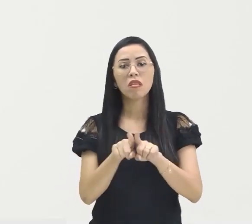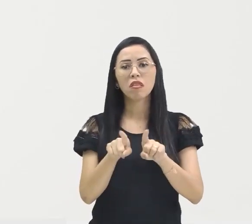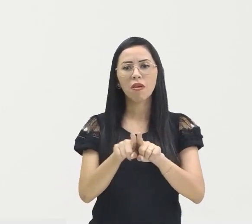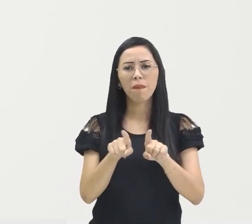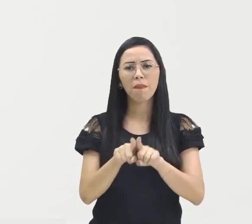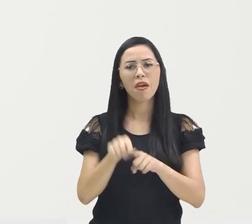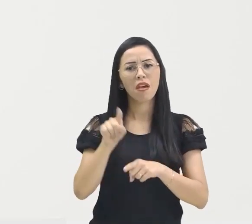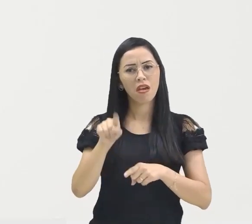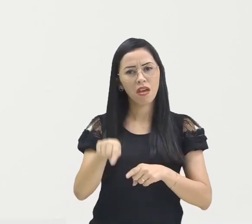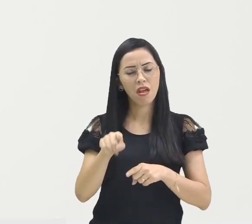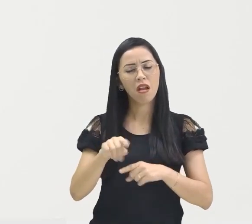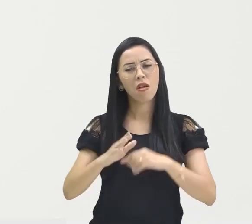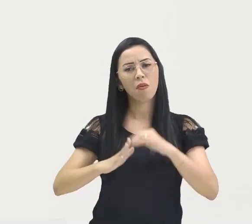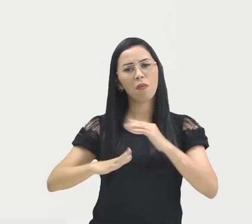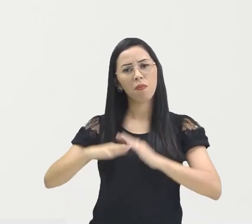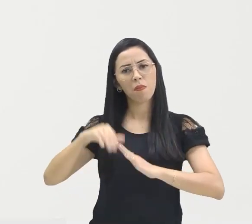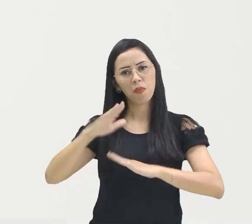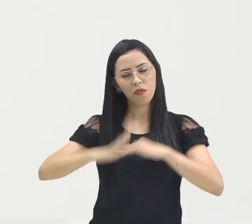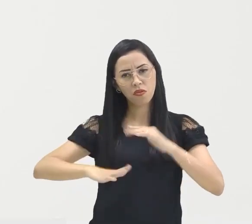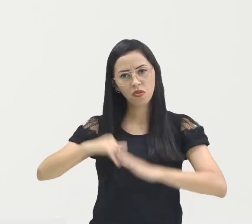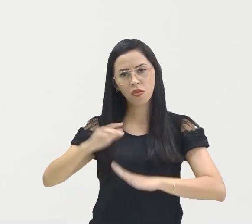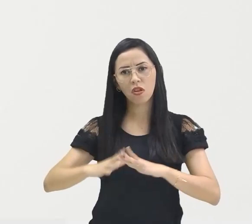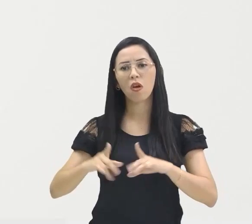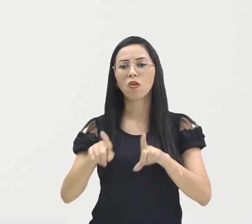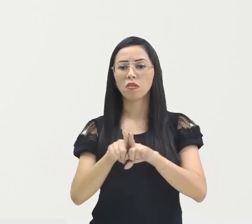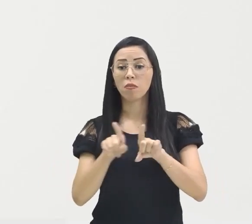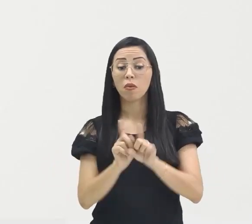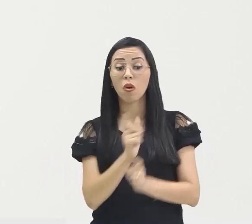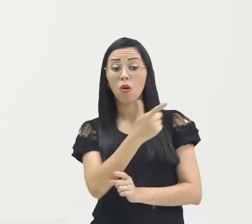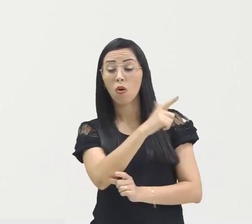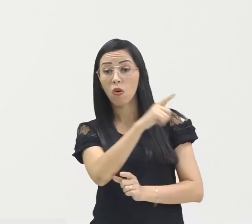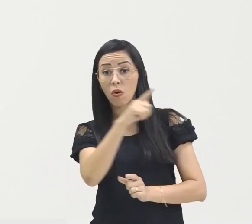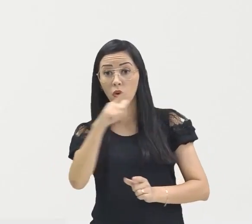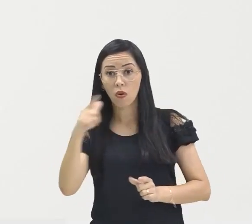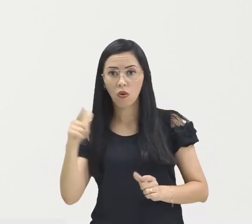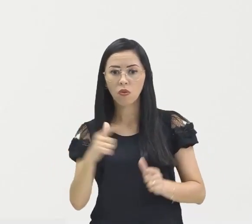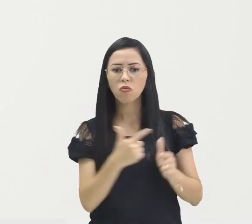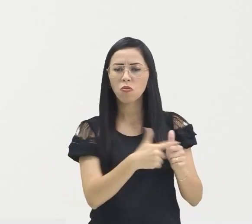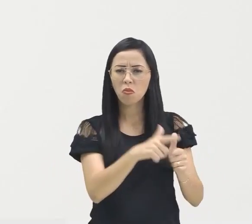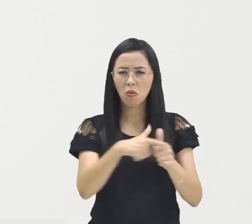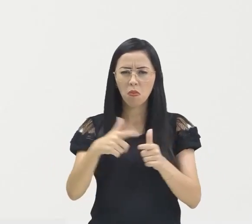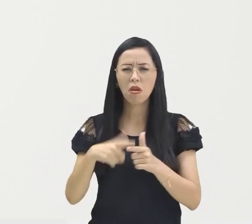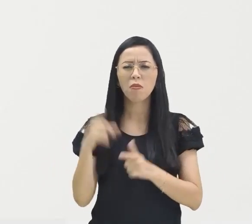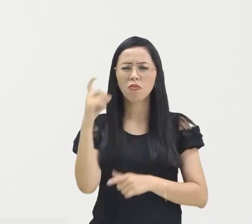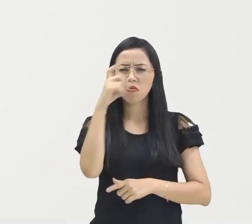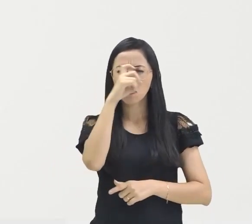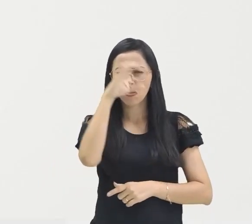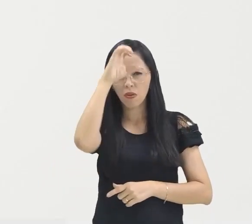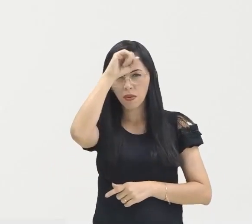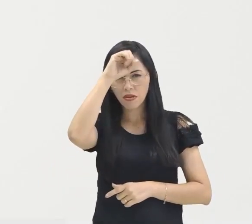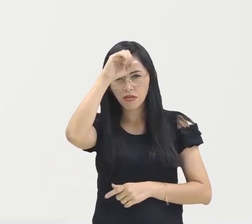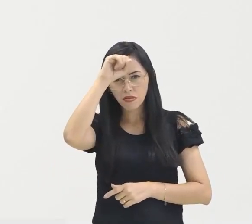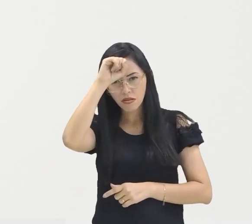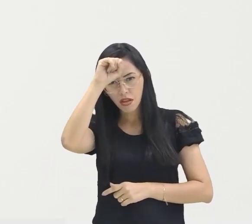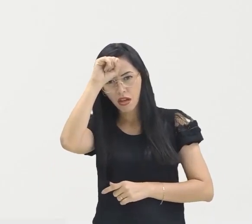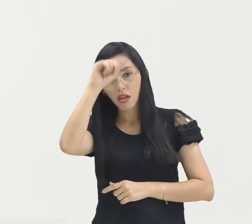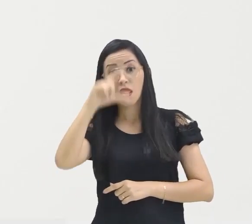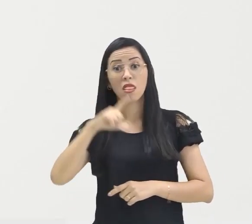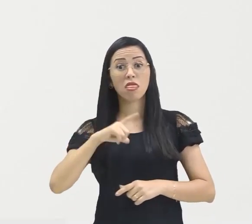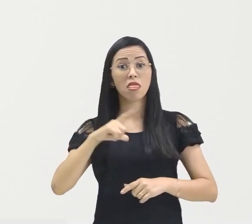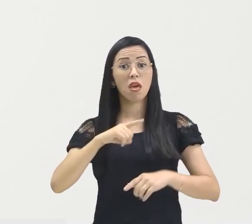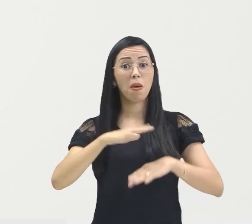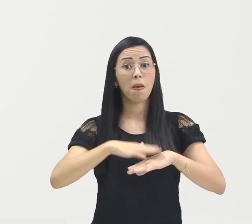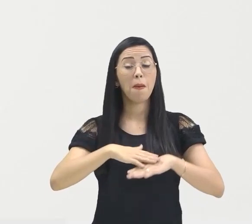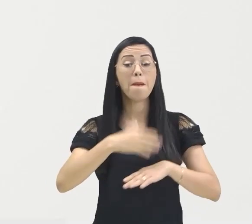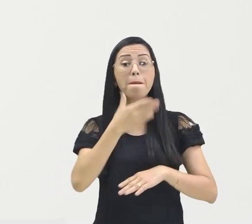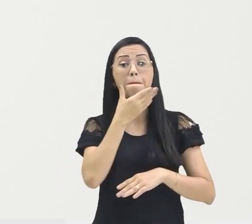fonoaudióloga, assim como em outros transtornos de linguagem, há uma prevalência maior em meninos do que